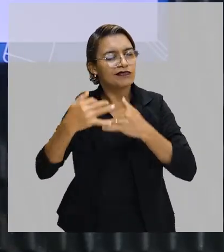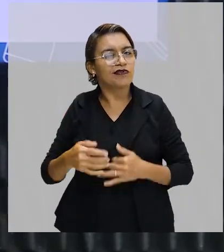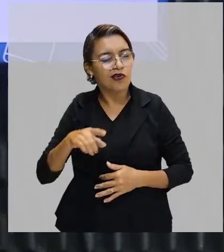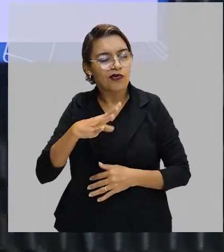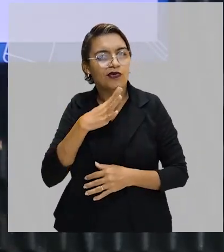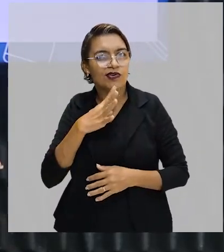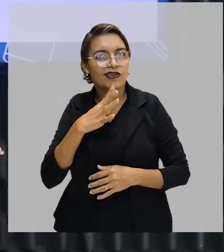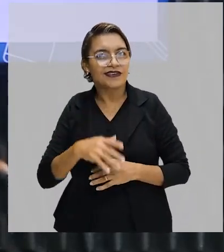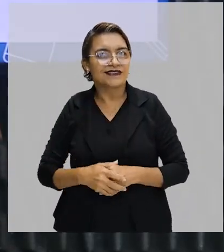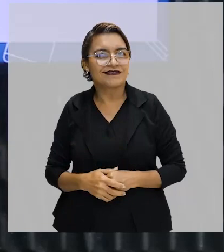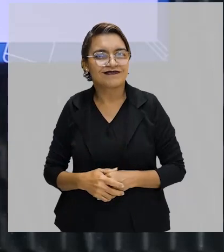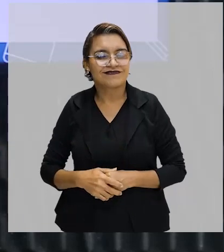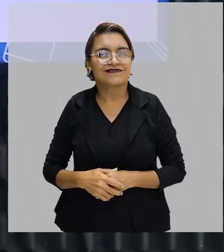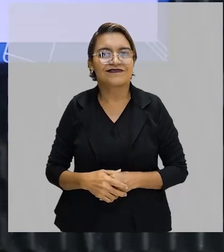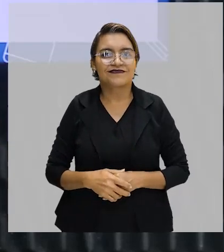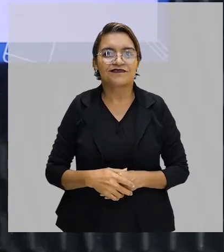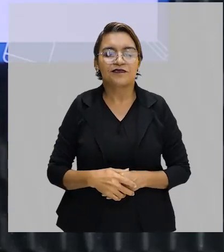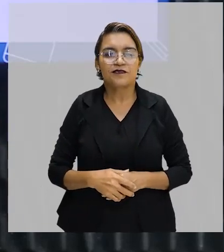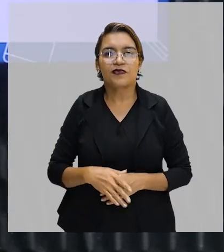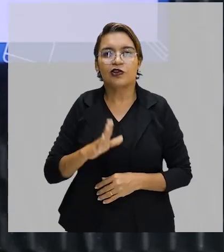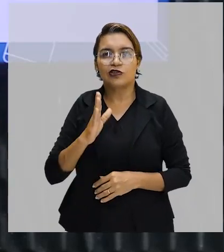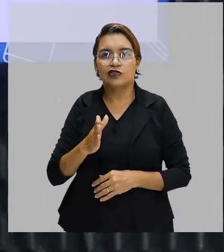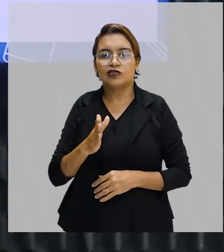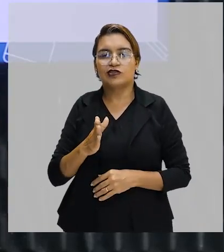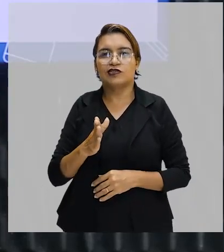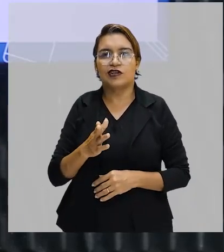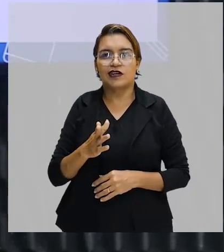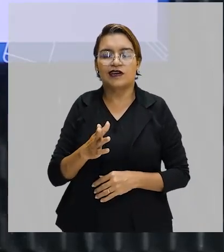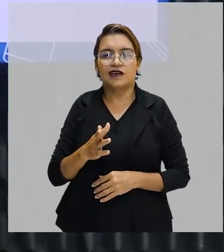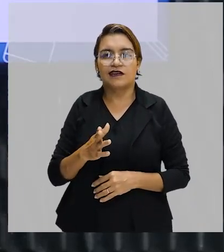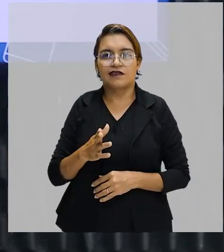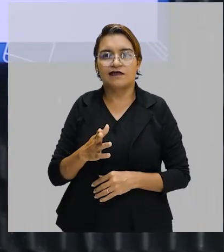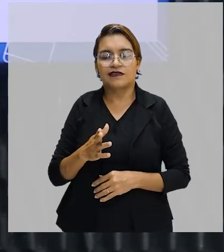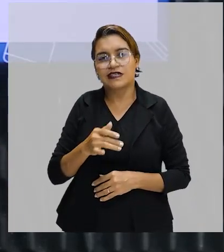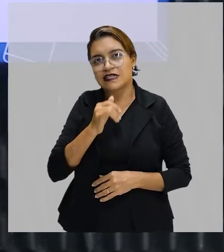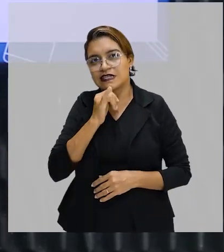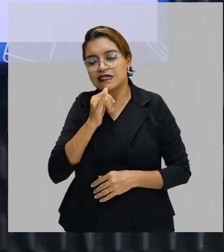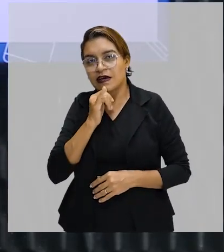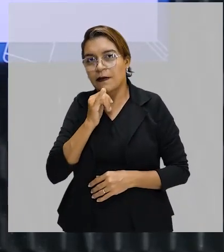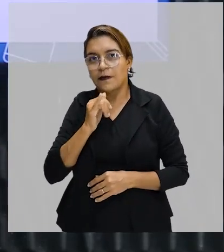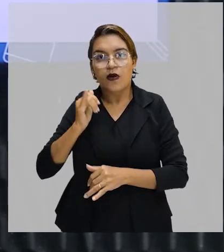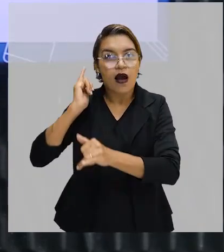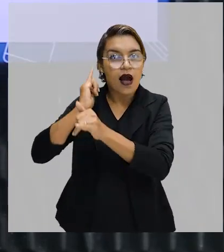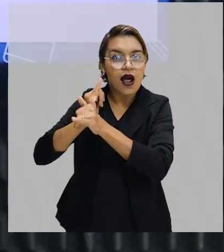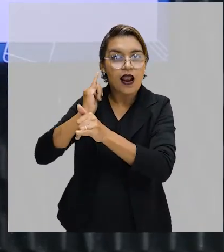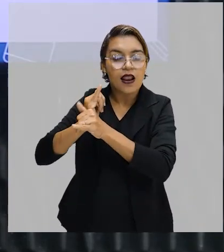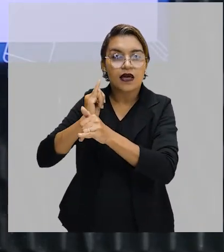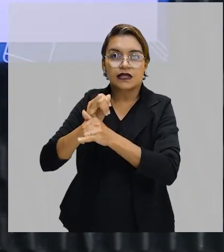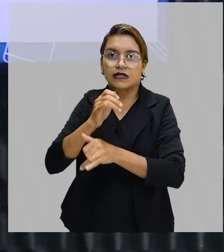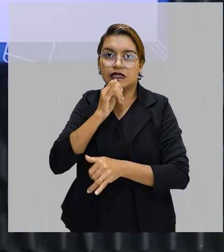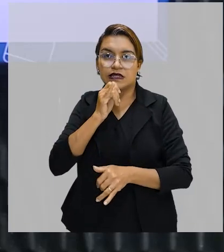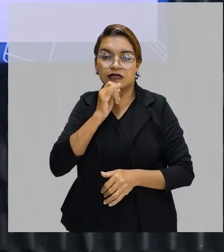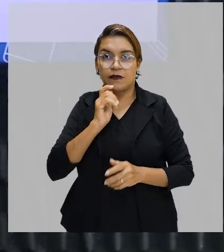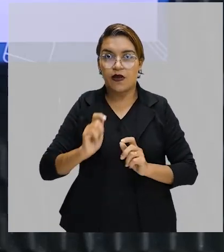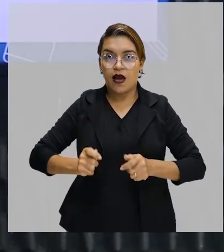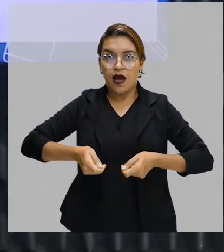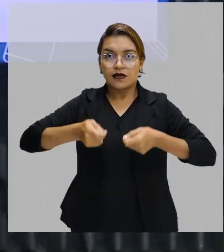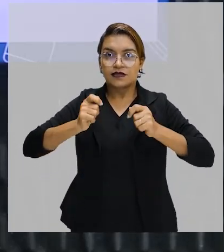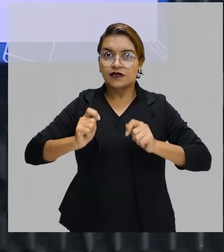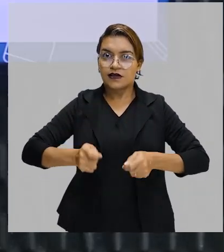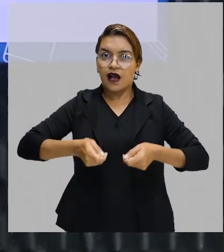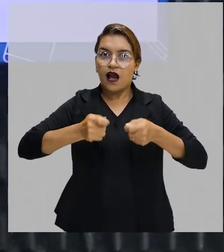vou falar da mais fácil eu até fiz um tia Lu e pequeno que é a lenda das carruagens de Ana